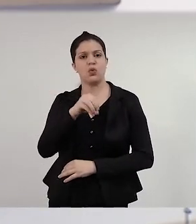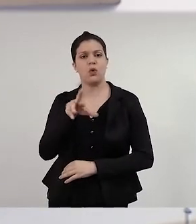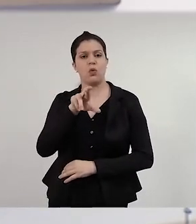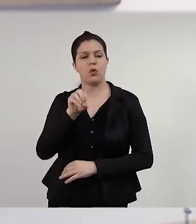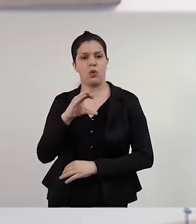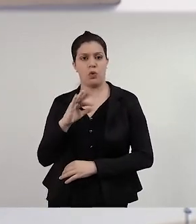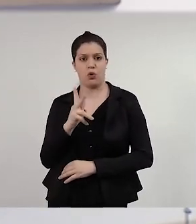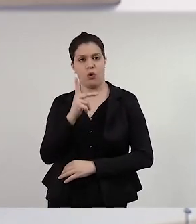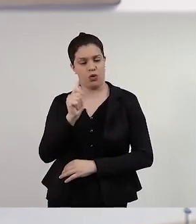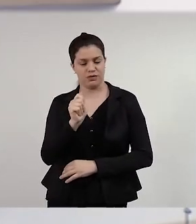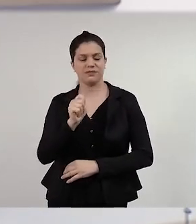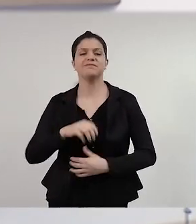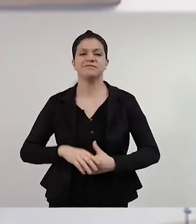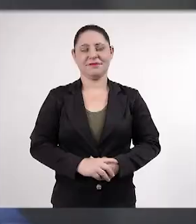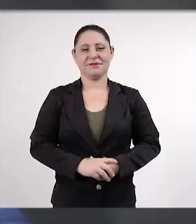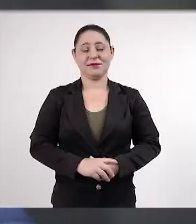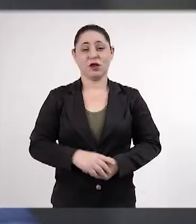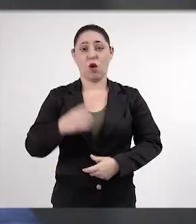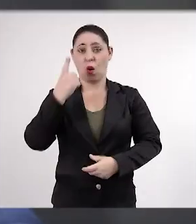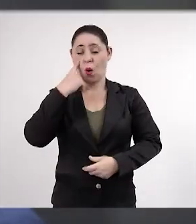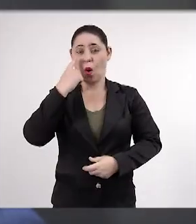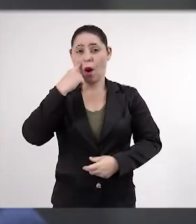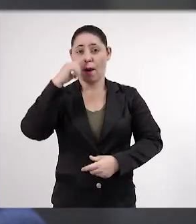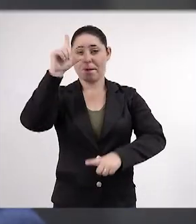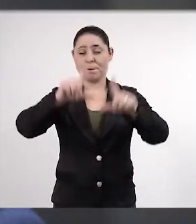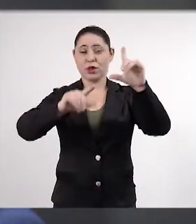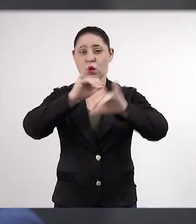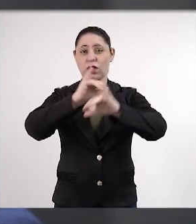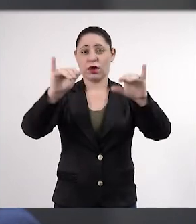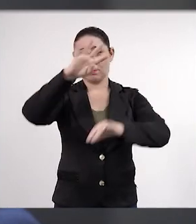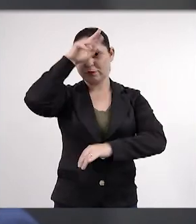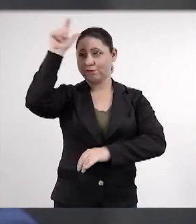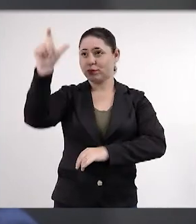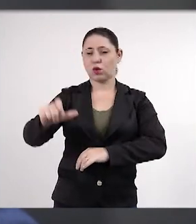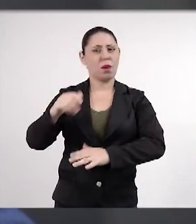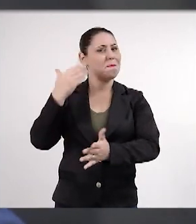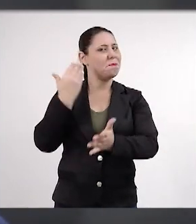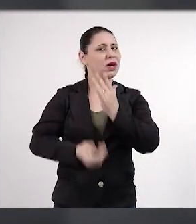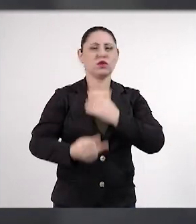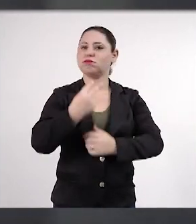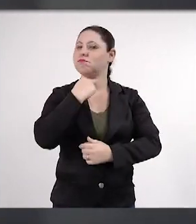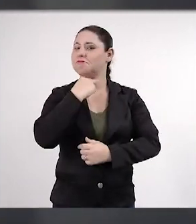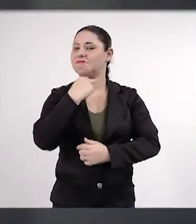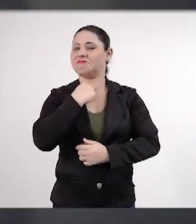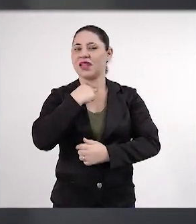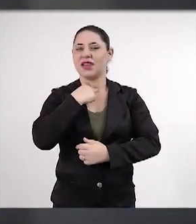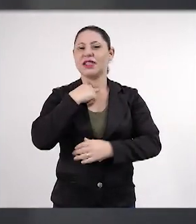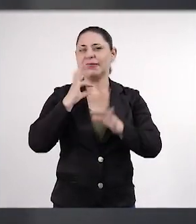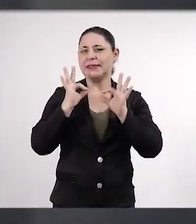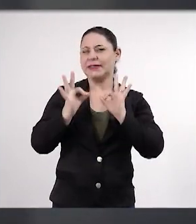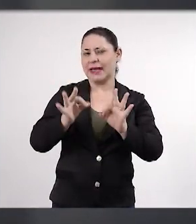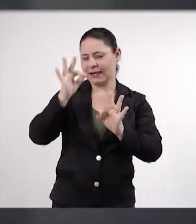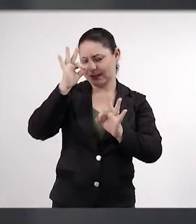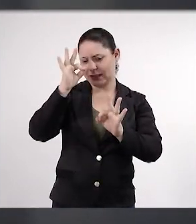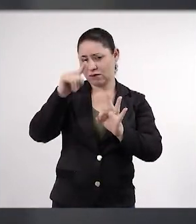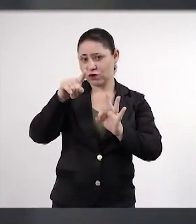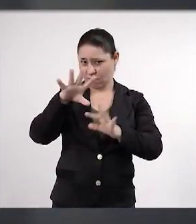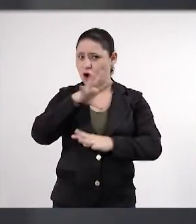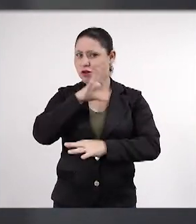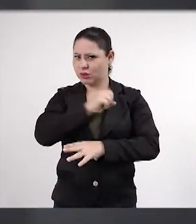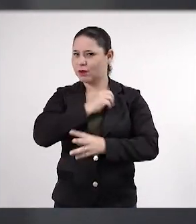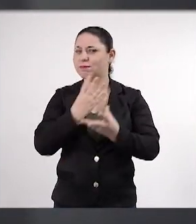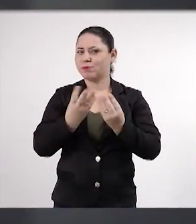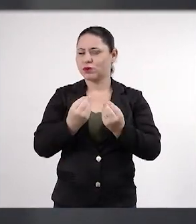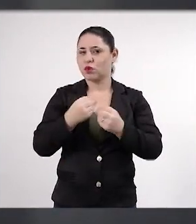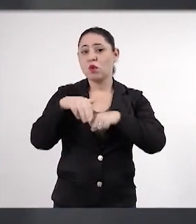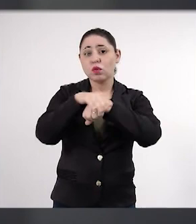Campo Grande, o vereador João Rocha. Olha, o programa Personalidades está imperdível. Tenho certeza que você vai gostar